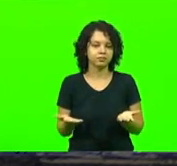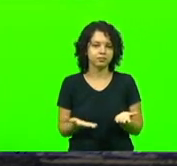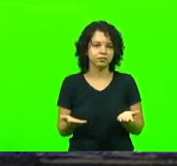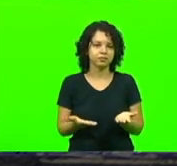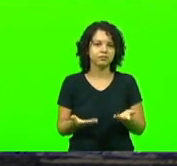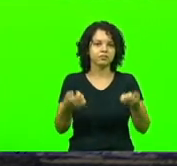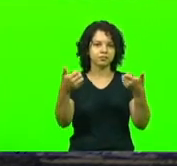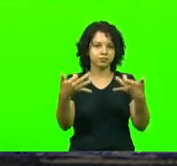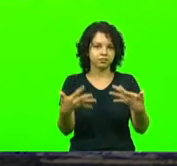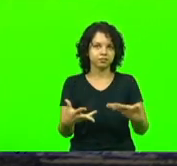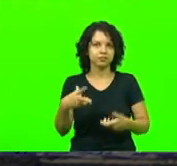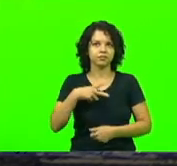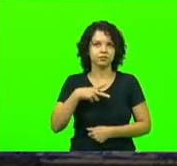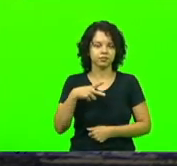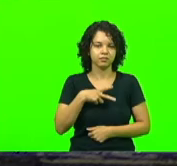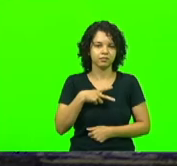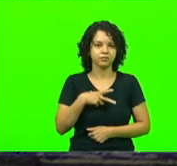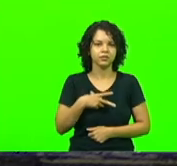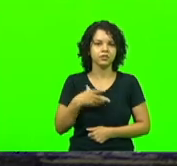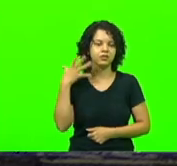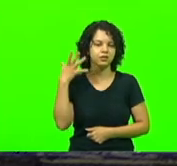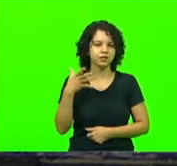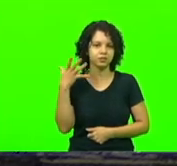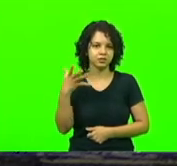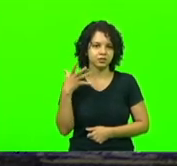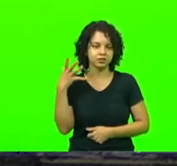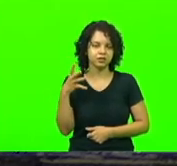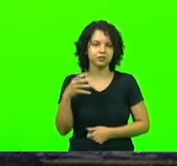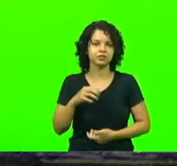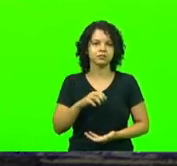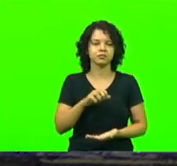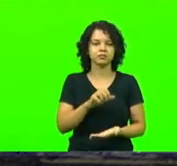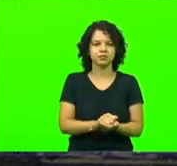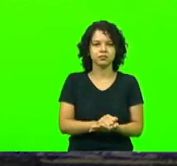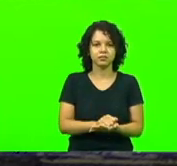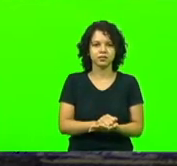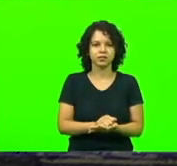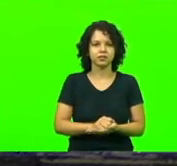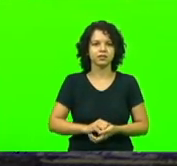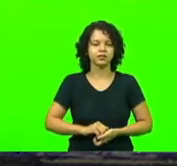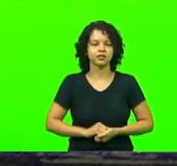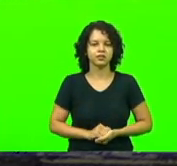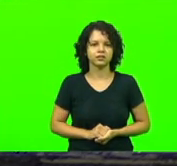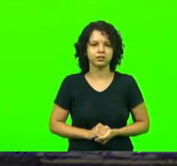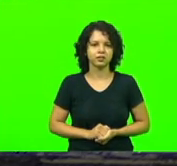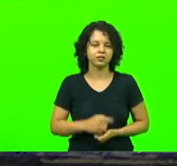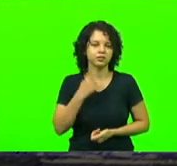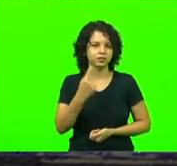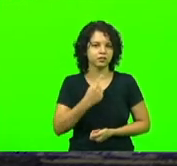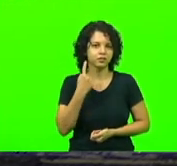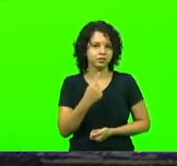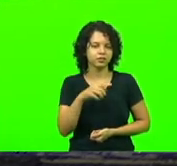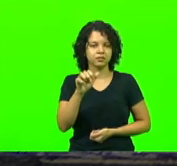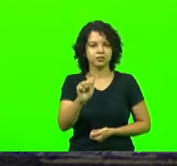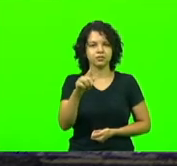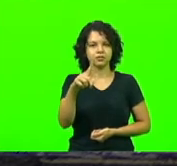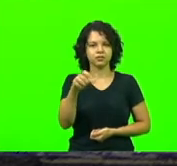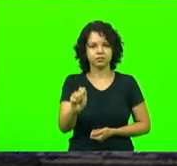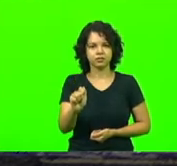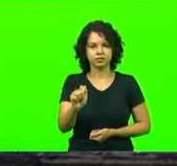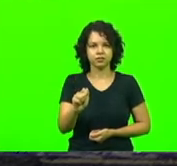as explicações pessoais. Escrita para falar, deputada Ada De